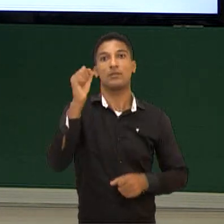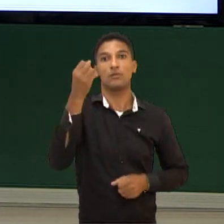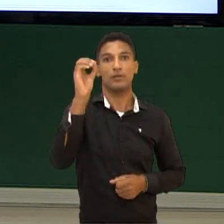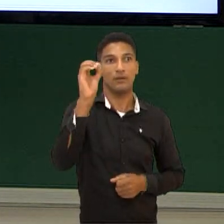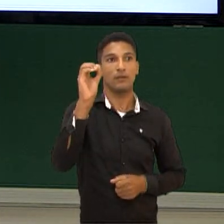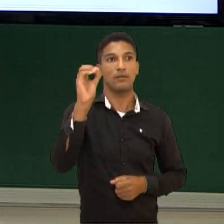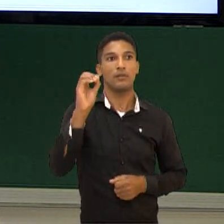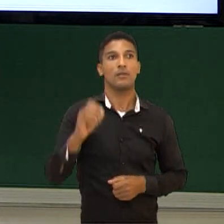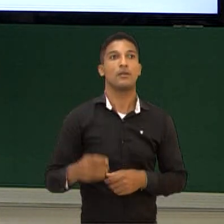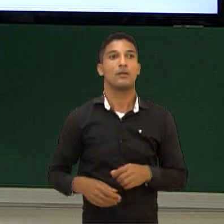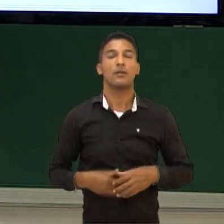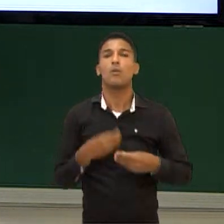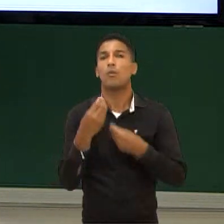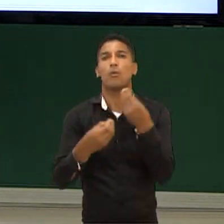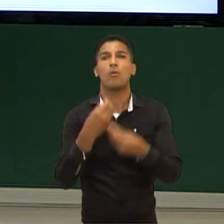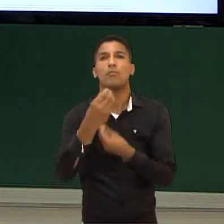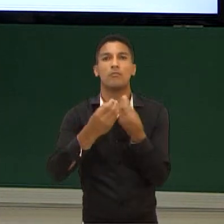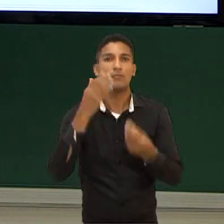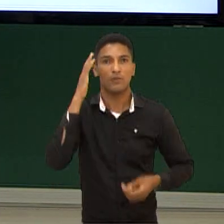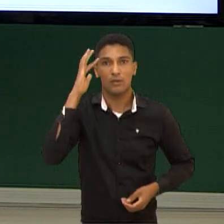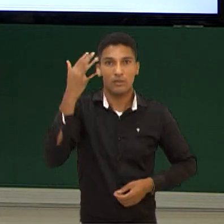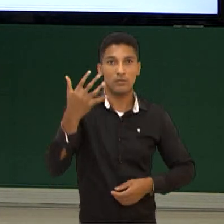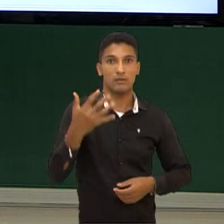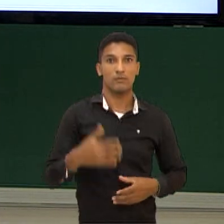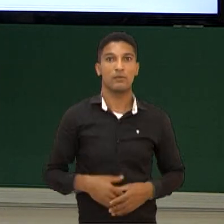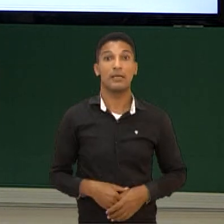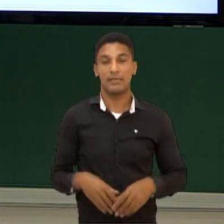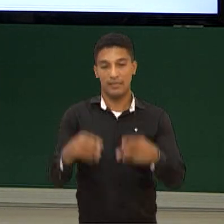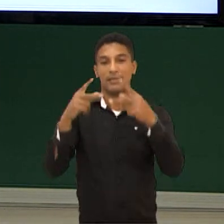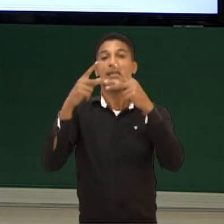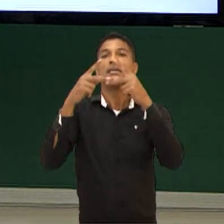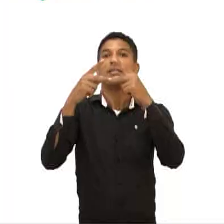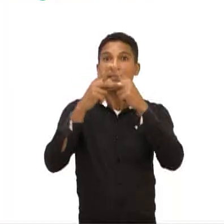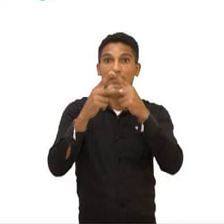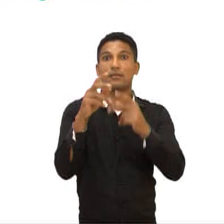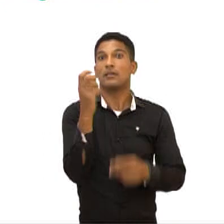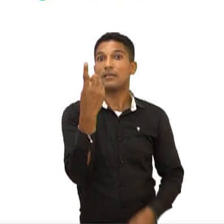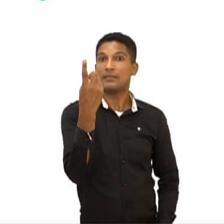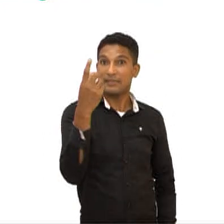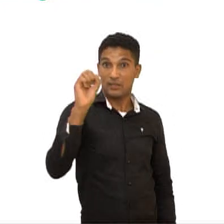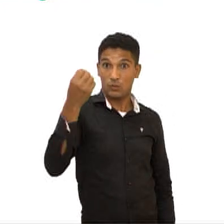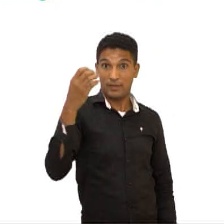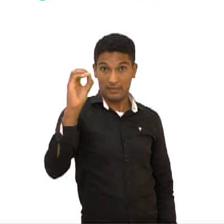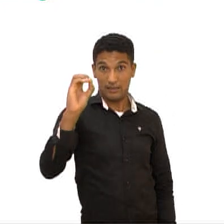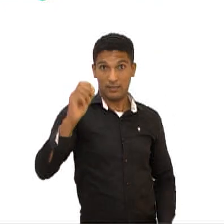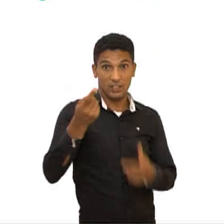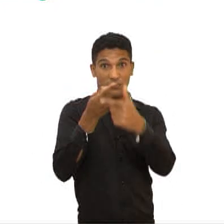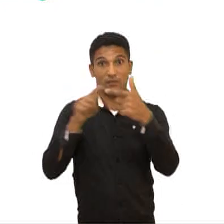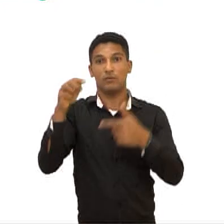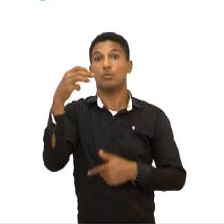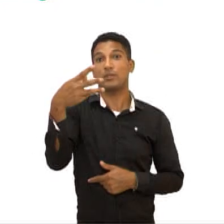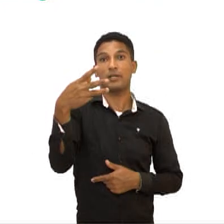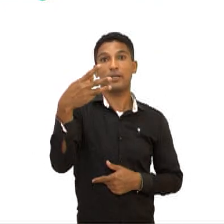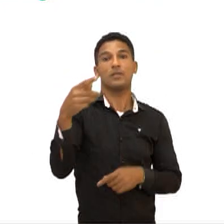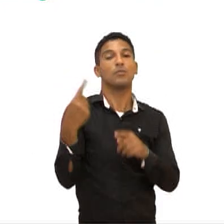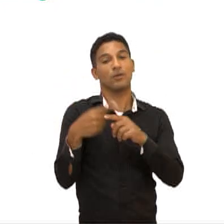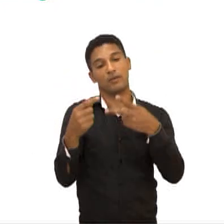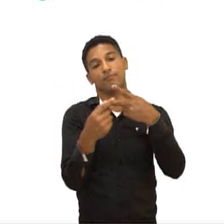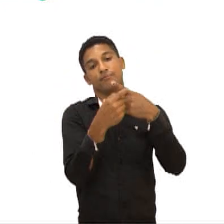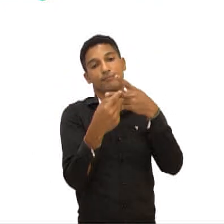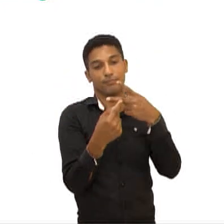resolvemos? 180 dividido em 3. Por que 3? Triângulo, 3 ângulos, 3